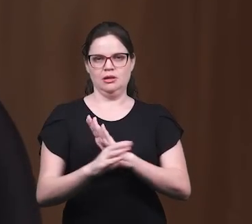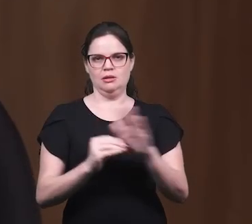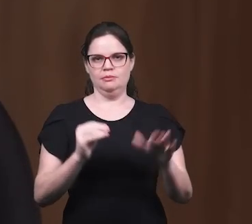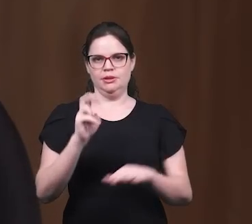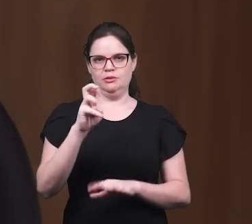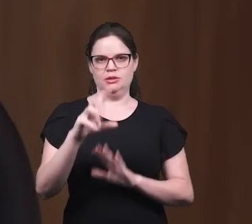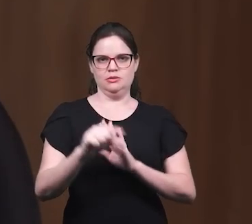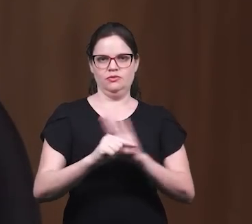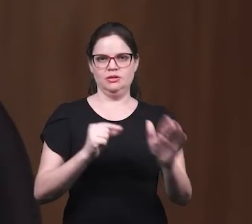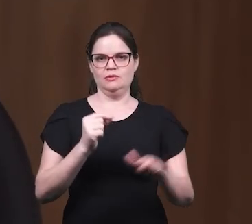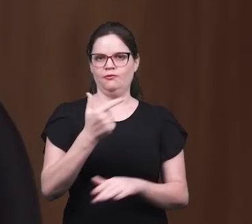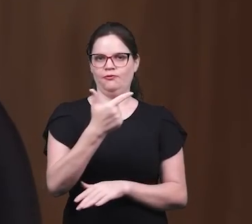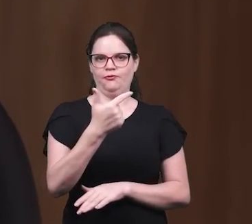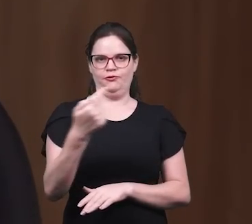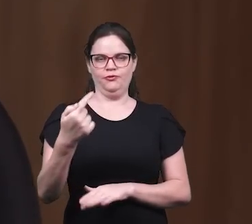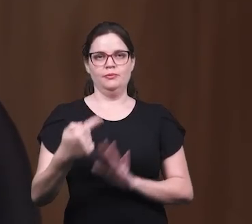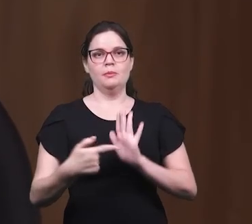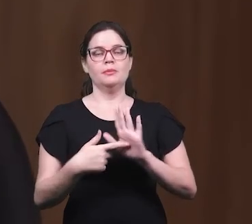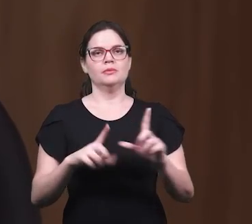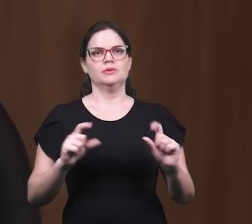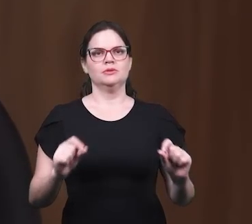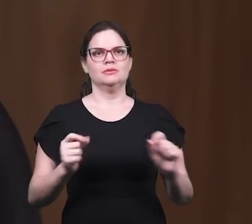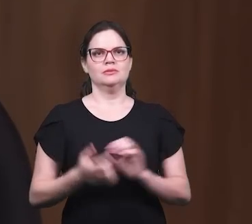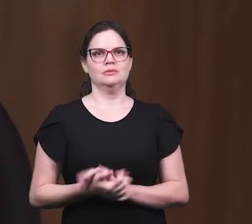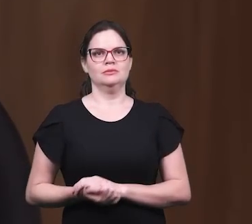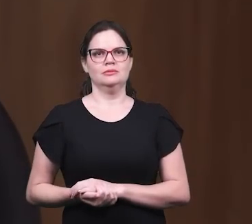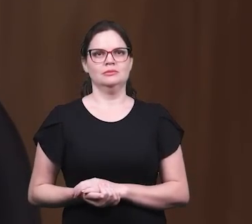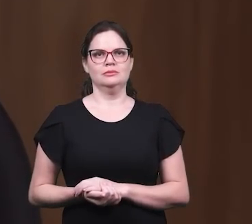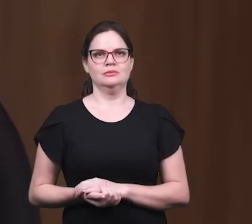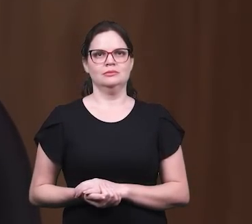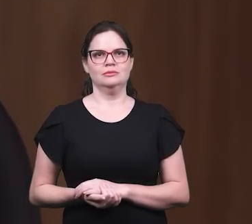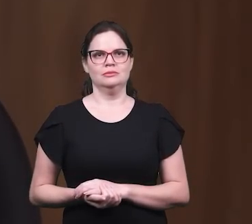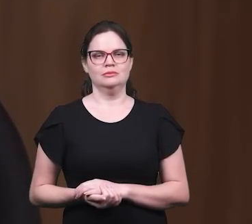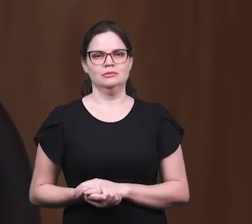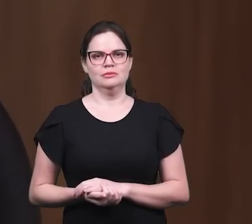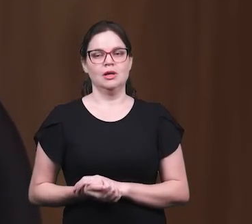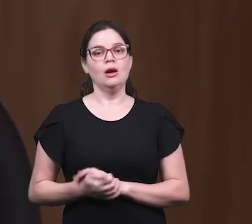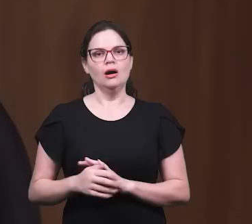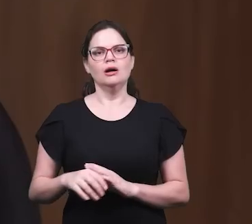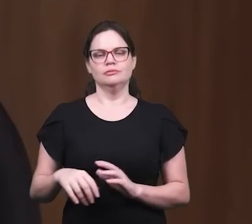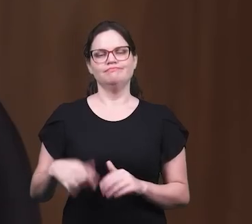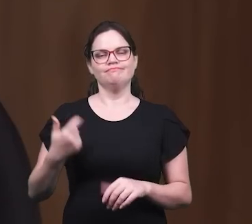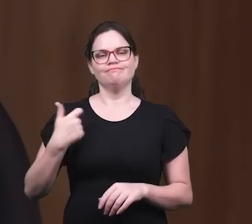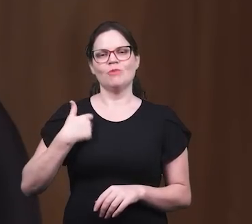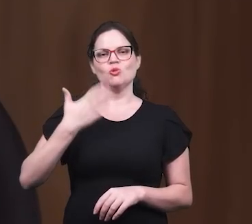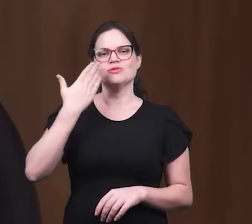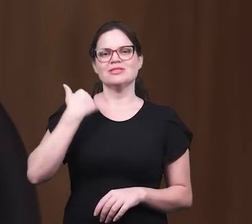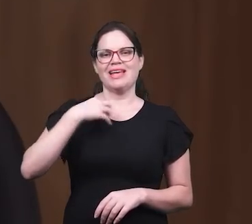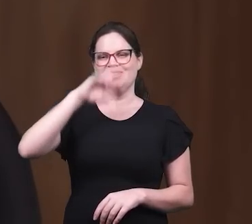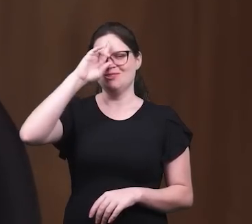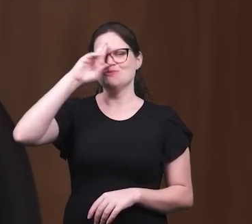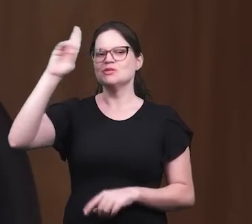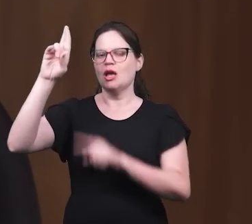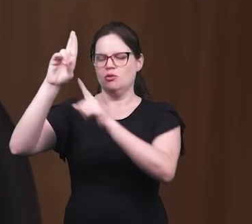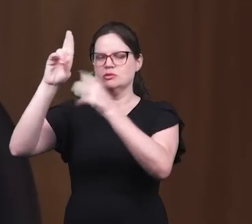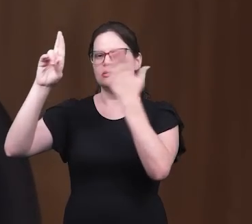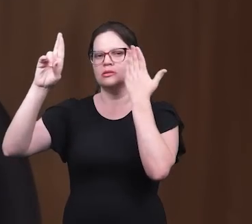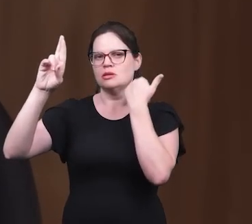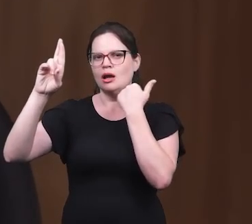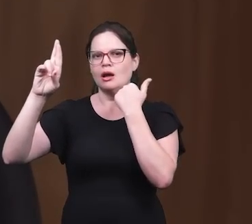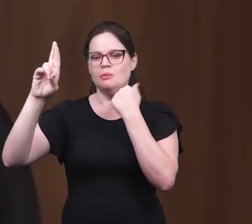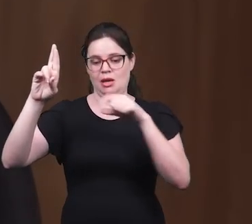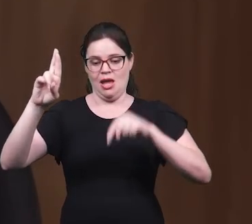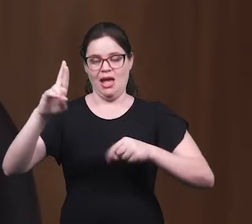5, verso 27, pelo Senhor vos conjuro que esta epístola